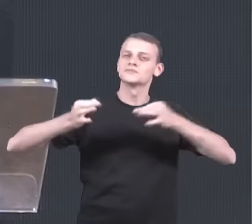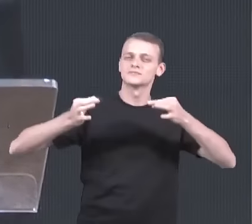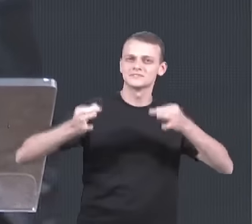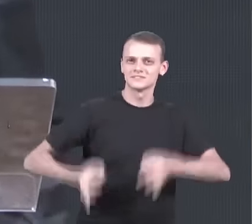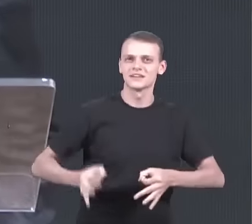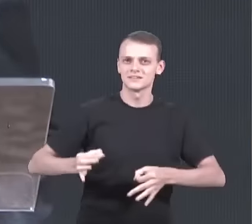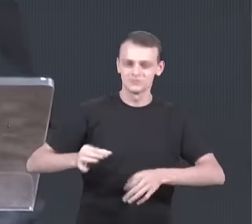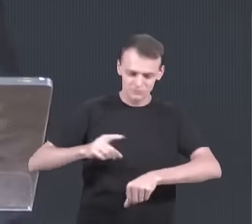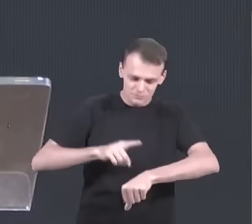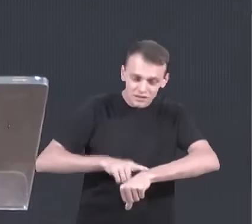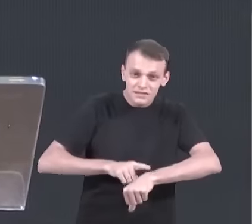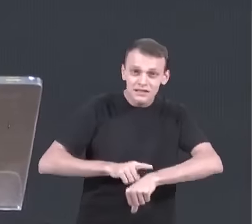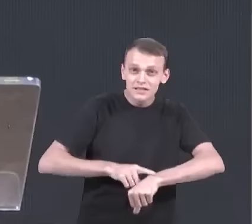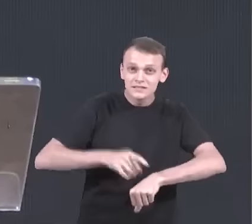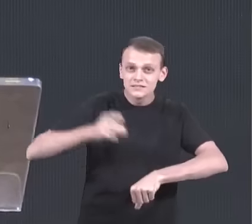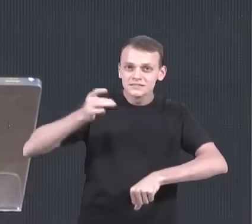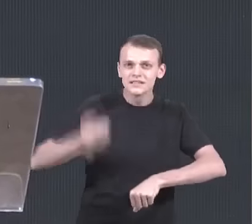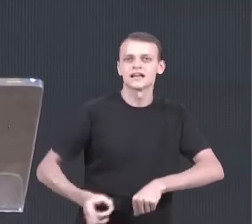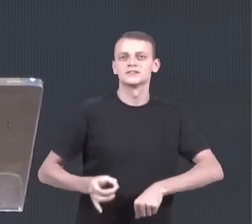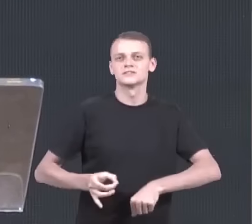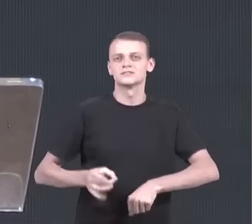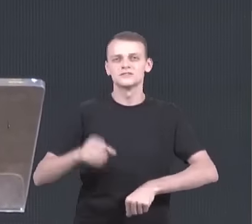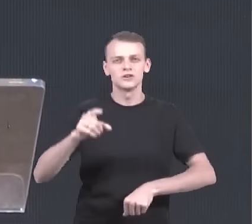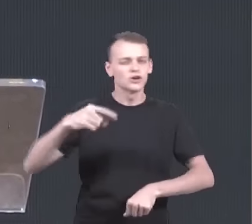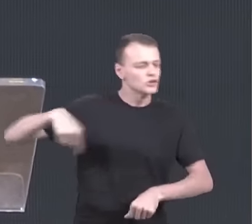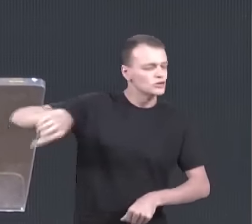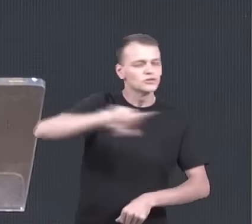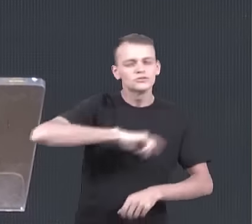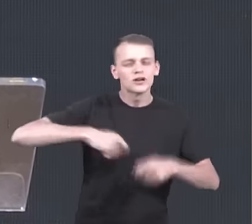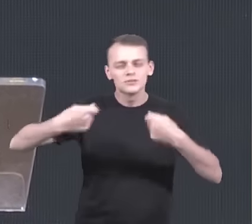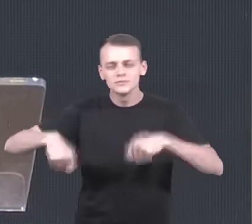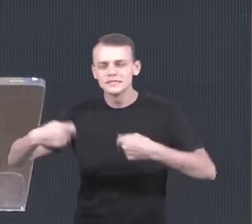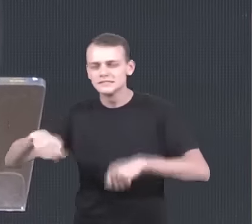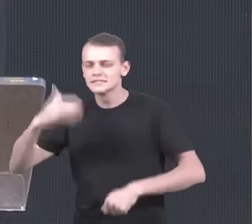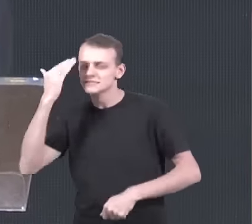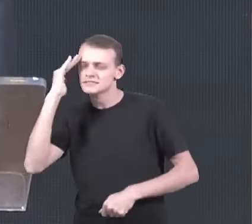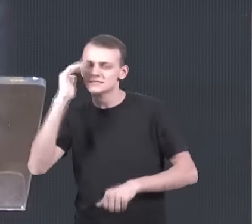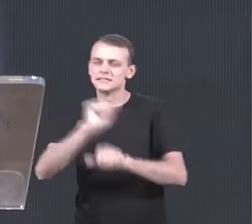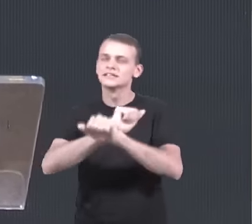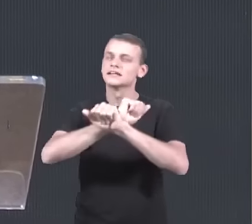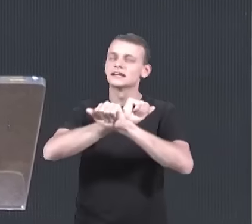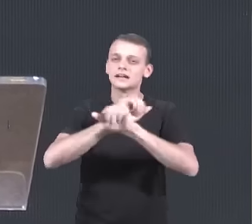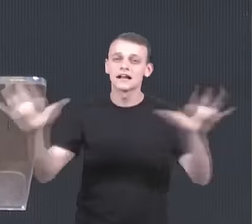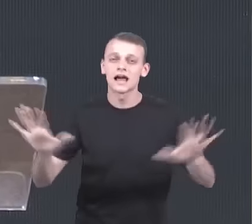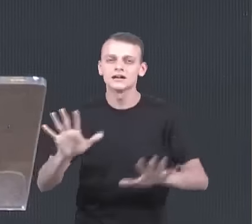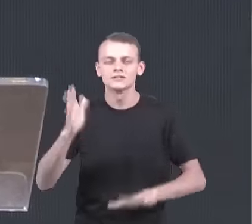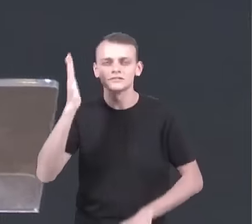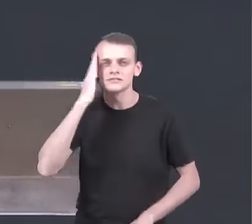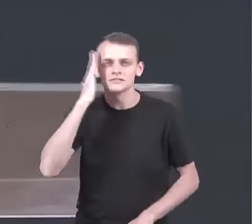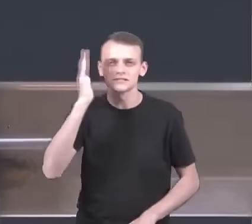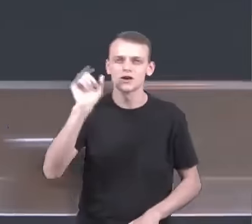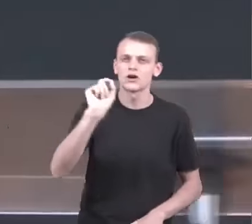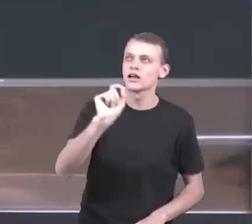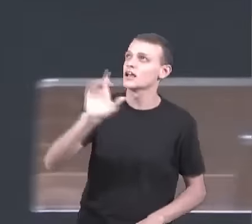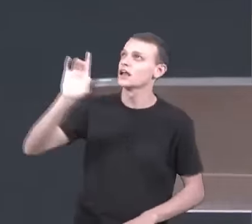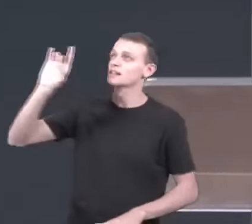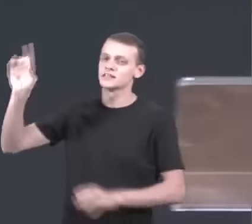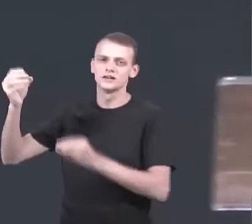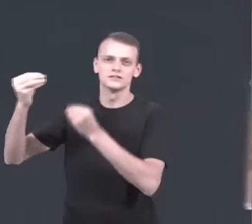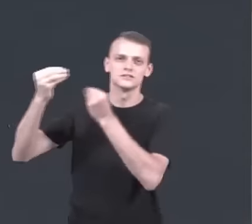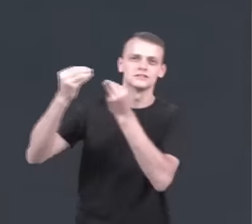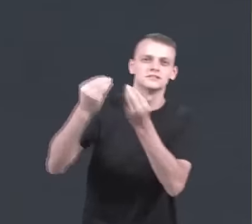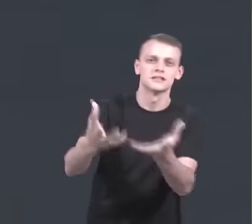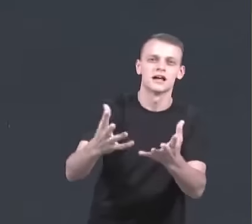e estações. Nós precisamos discernir essa estação, nós precisamos discernir